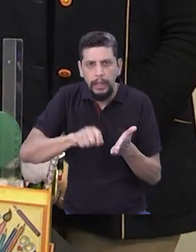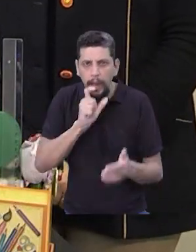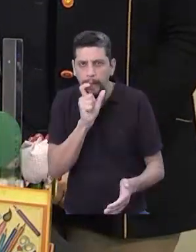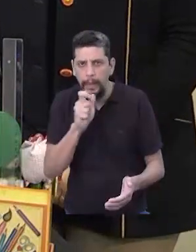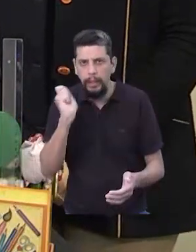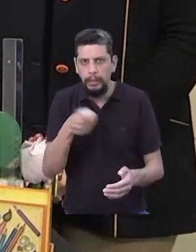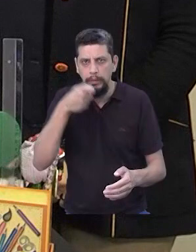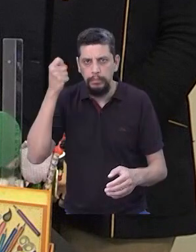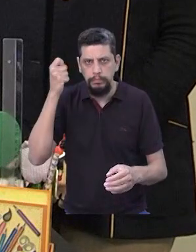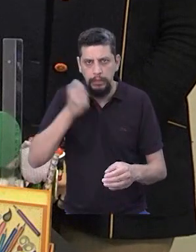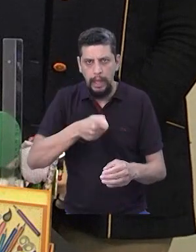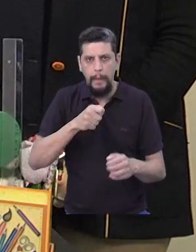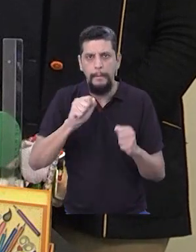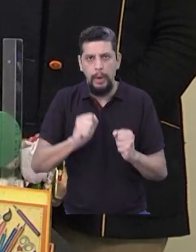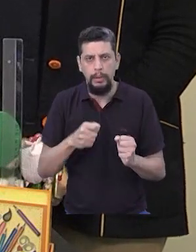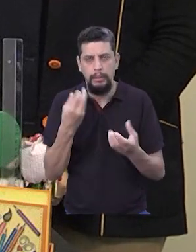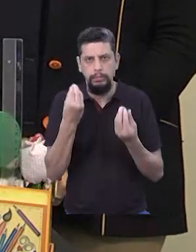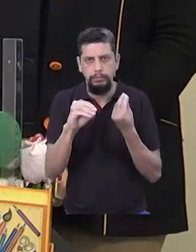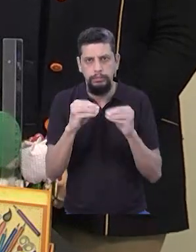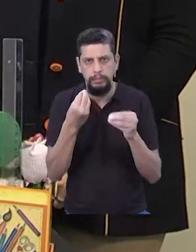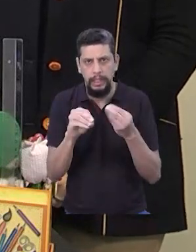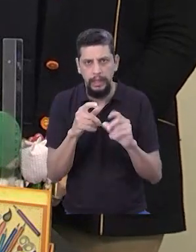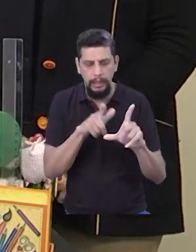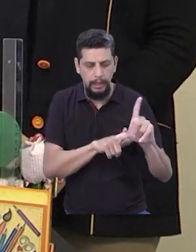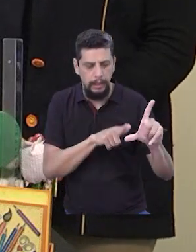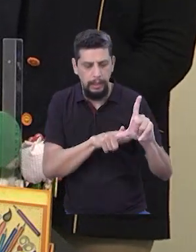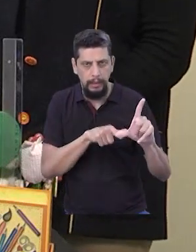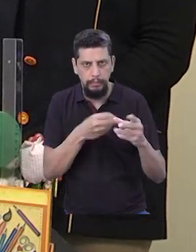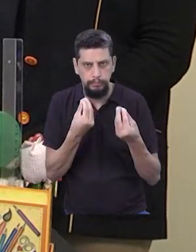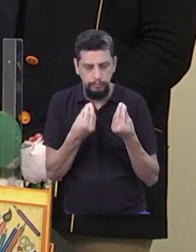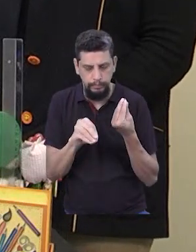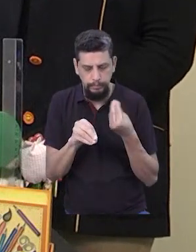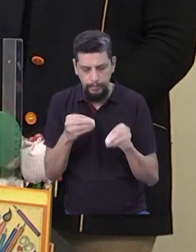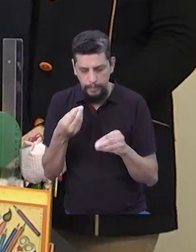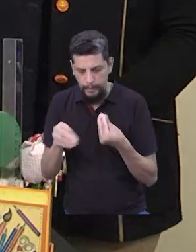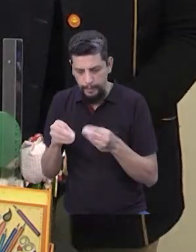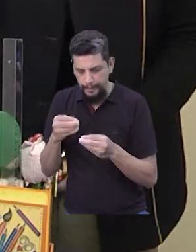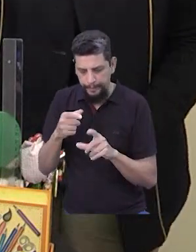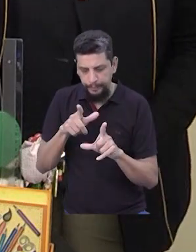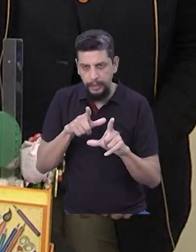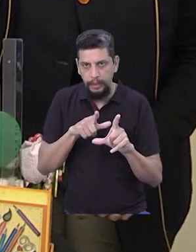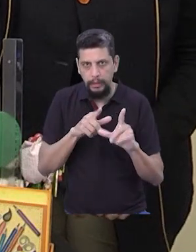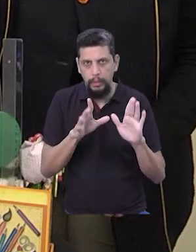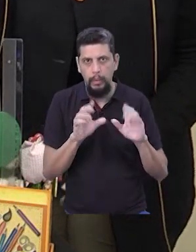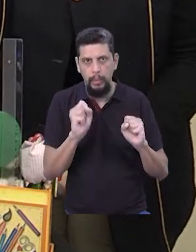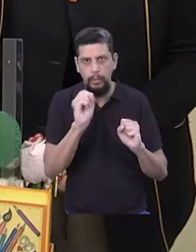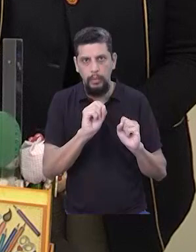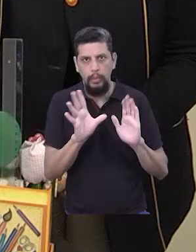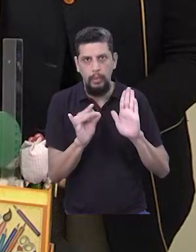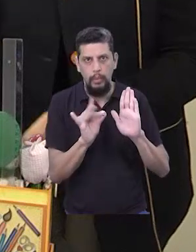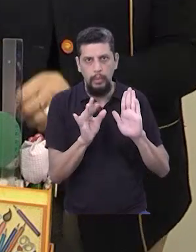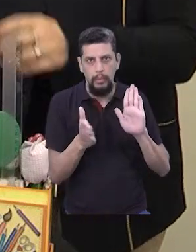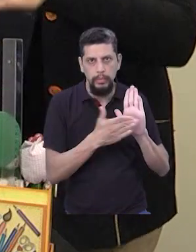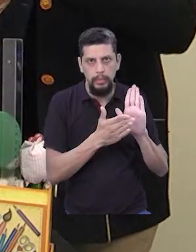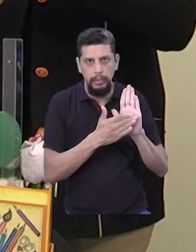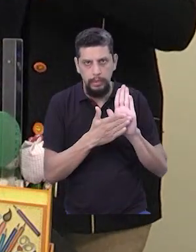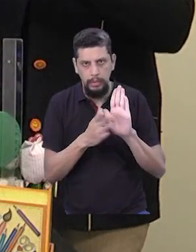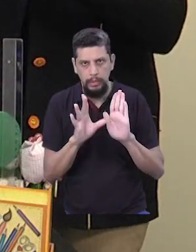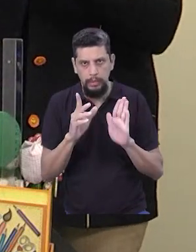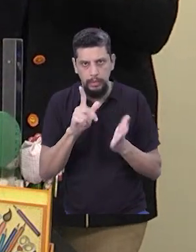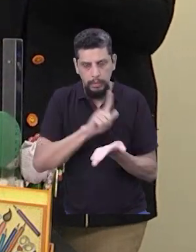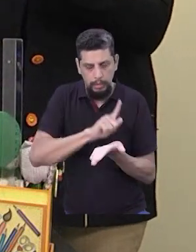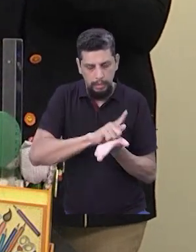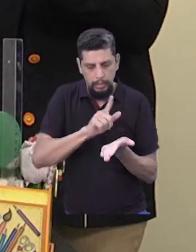palavra mágico, Botura, você pode colocar as letrinhas do alfabeto, igual nós fizemos na aula passada, colar. No alfabeto móvel, né, aquele